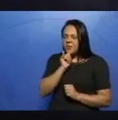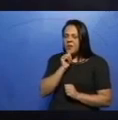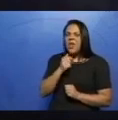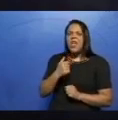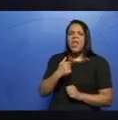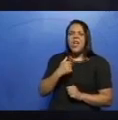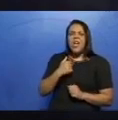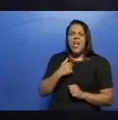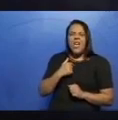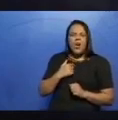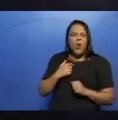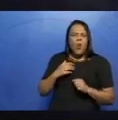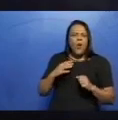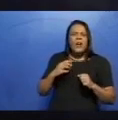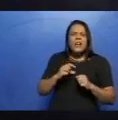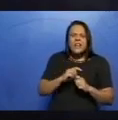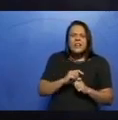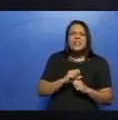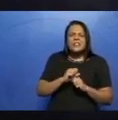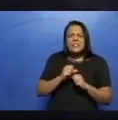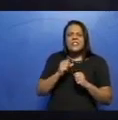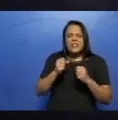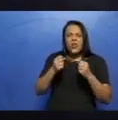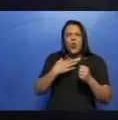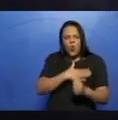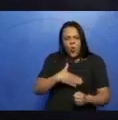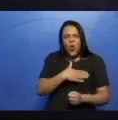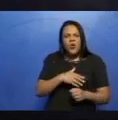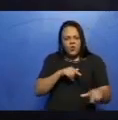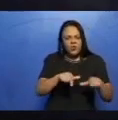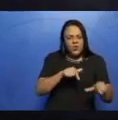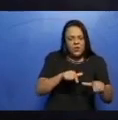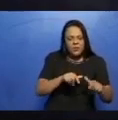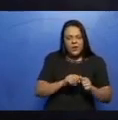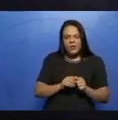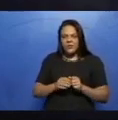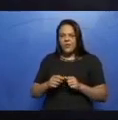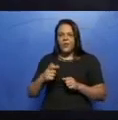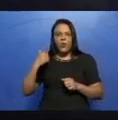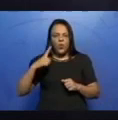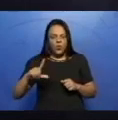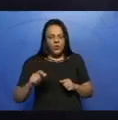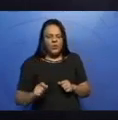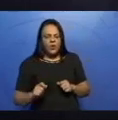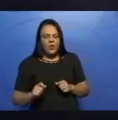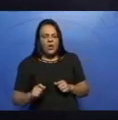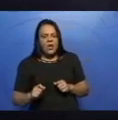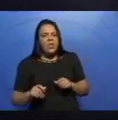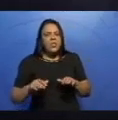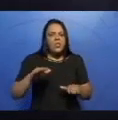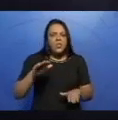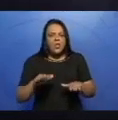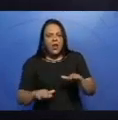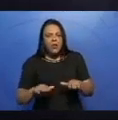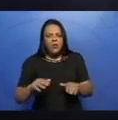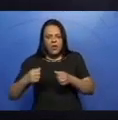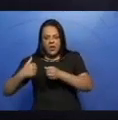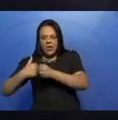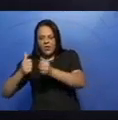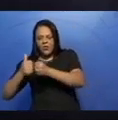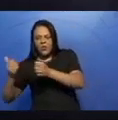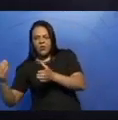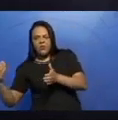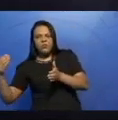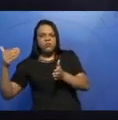Certeza. É possível que o ônibus chegue atrasado. Possibilidade. Dúvida. É preciso